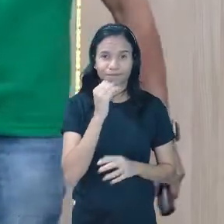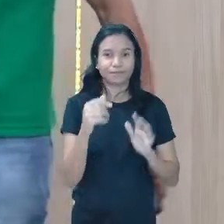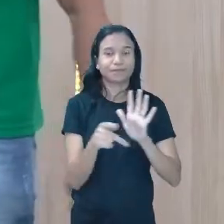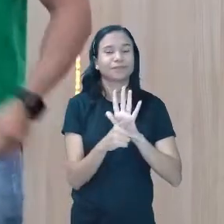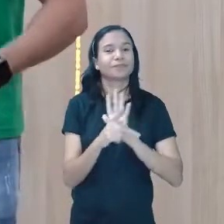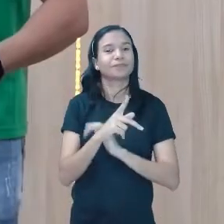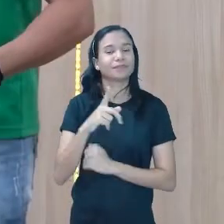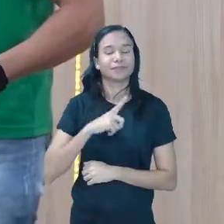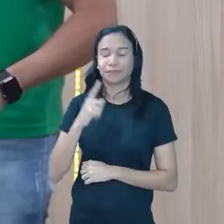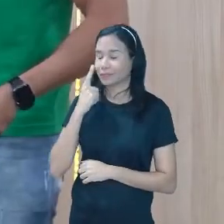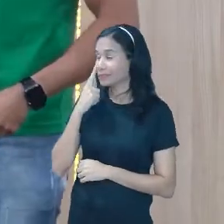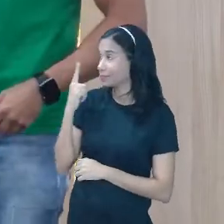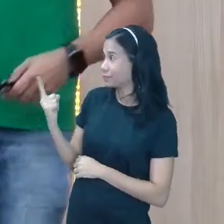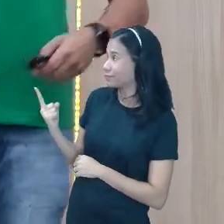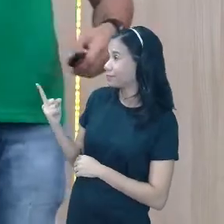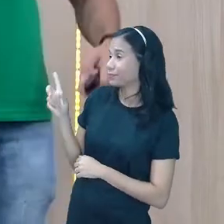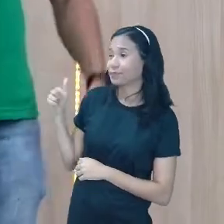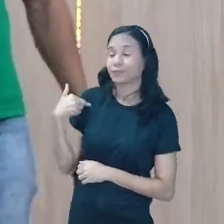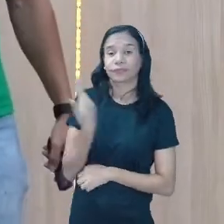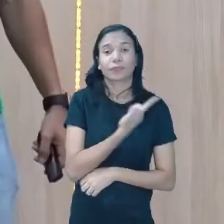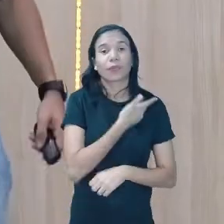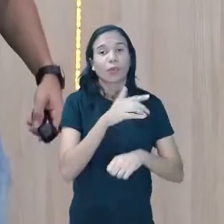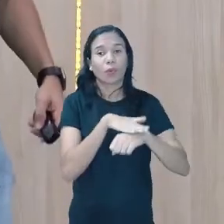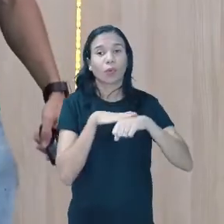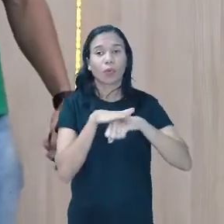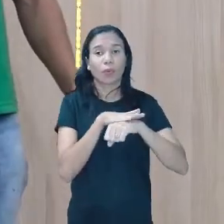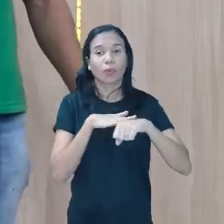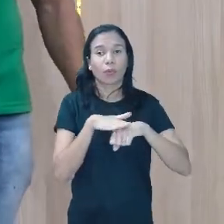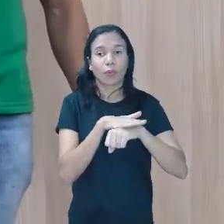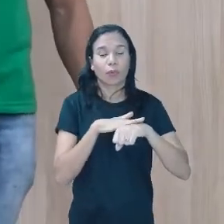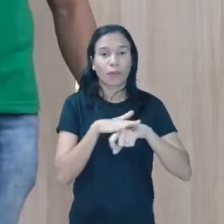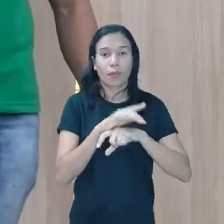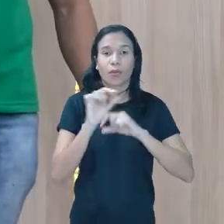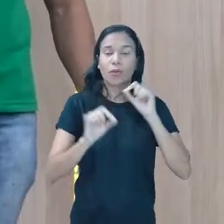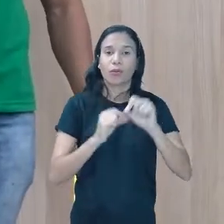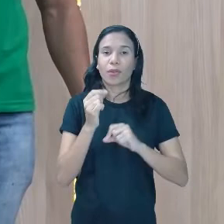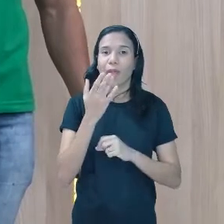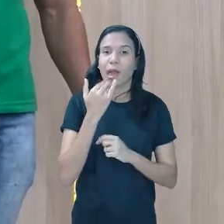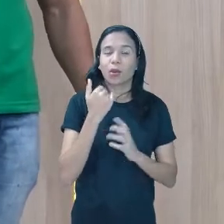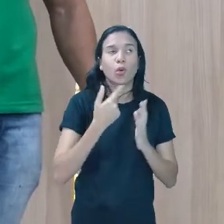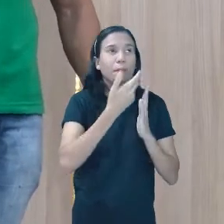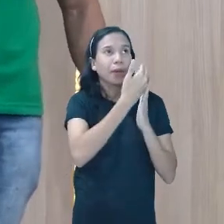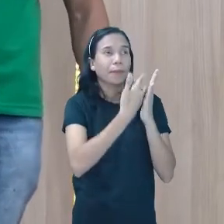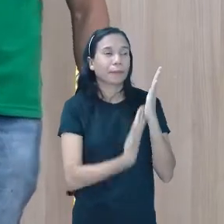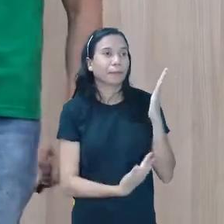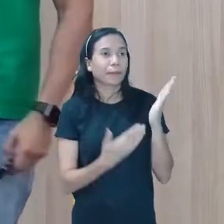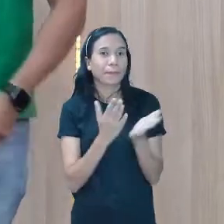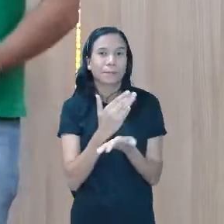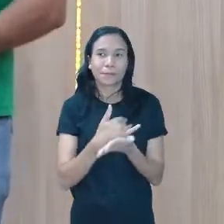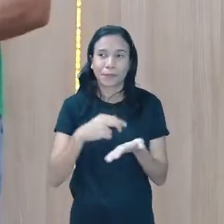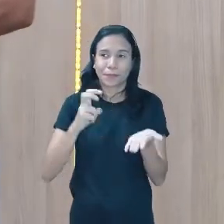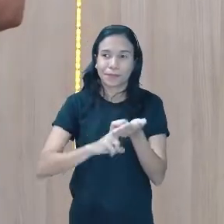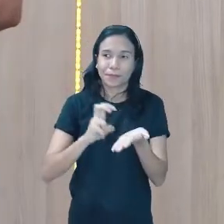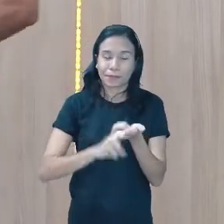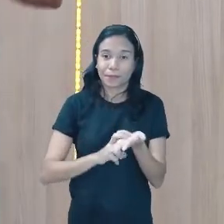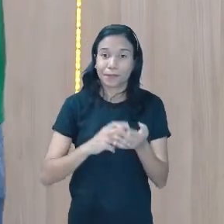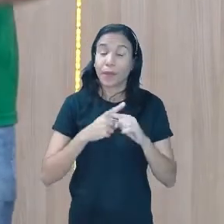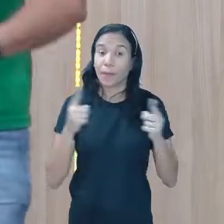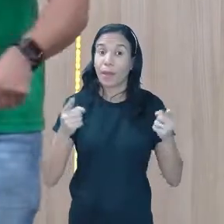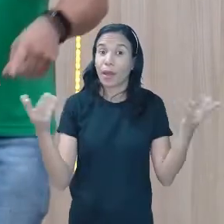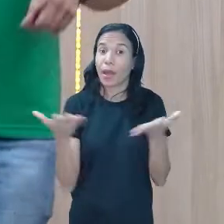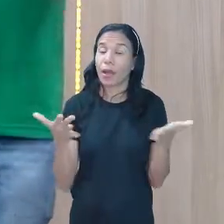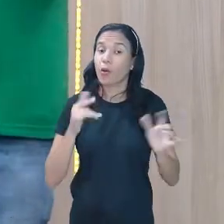outro exemplo. A gente falou de receita da manhã todinha, não foi, Cláudia?